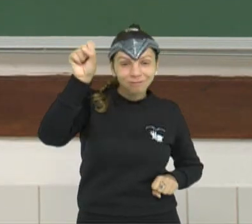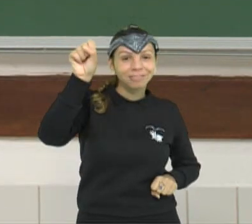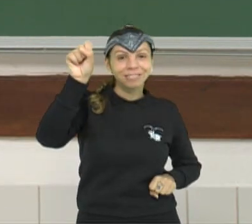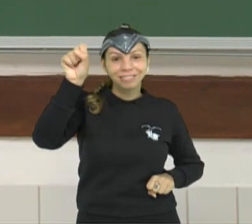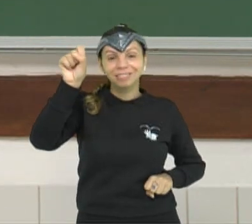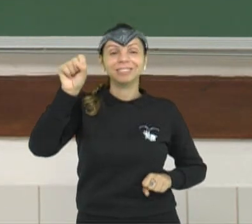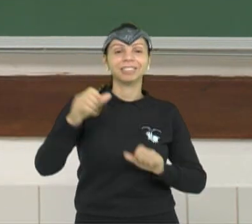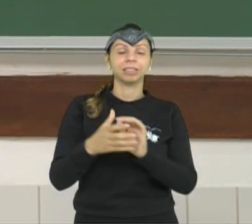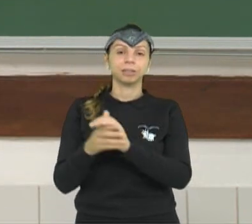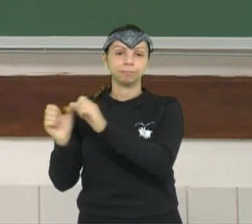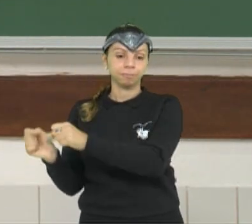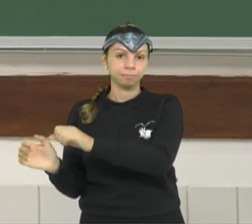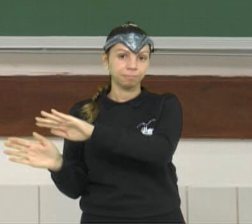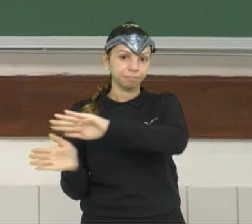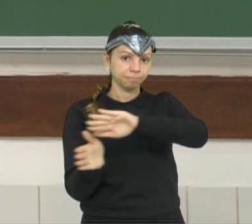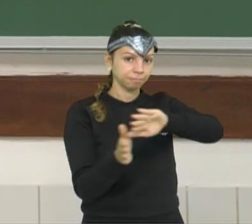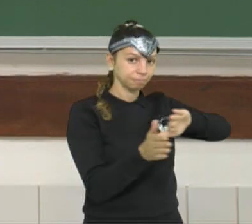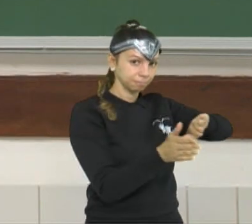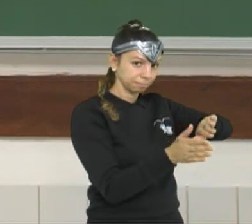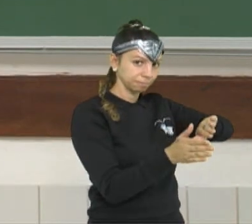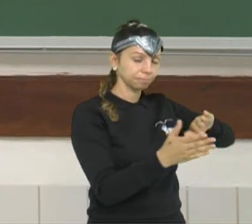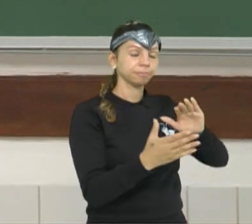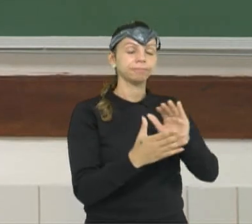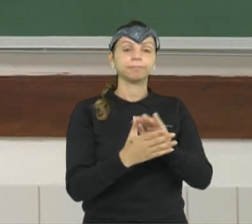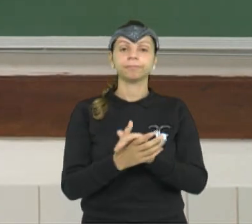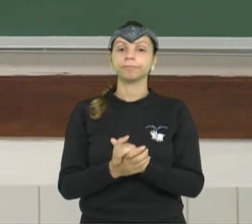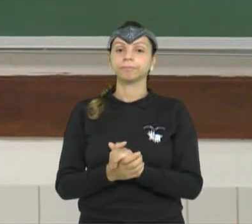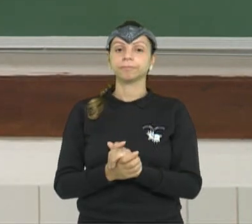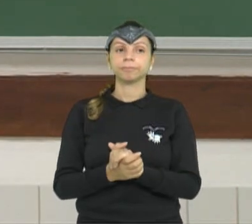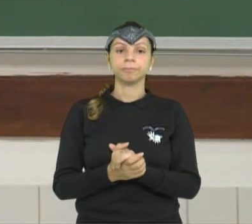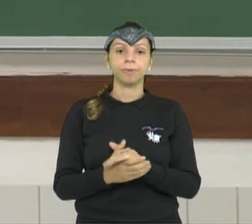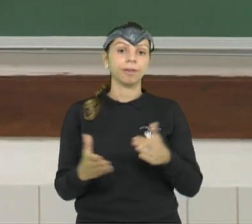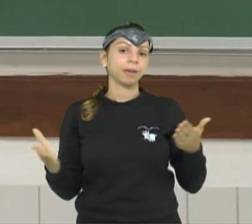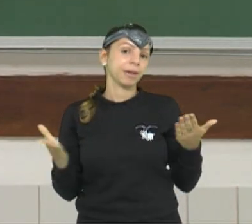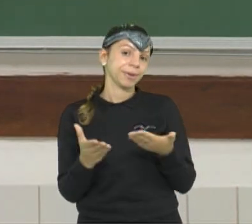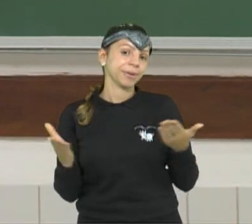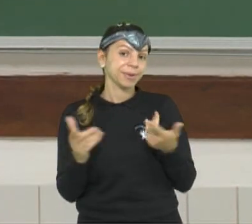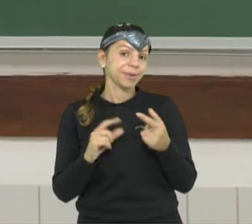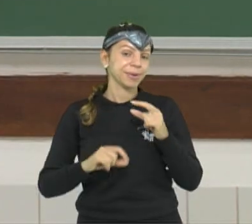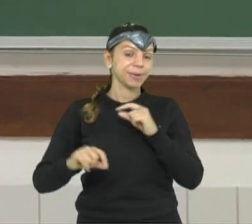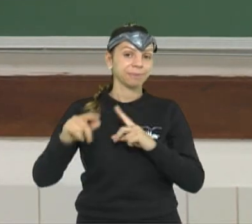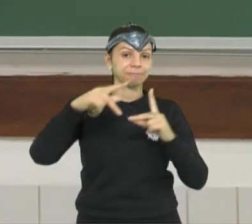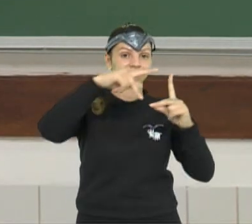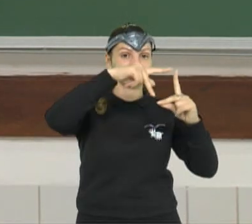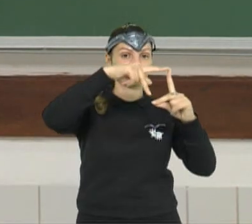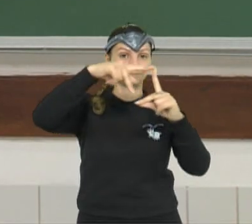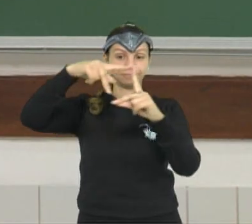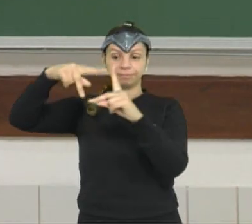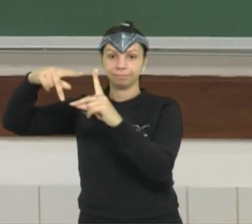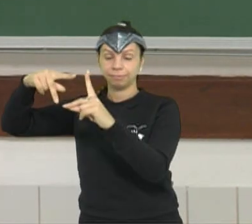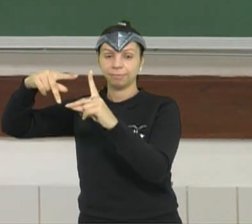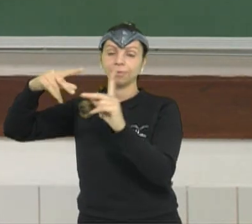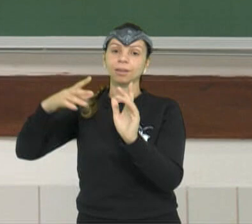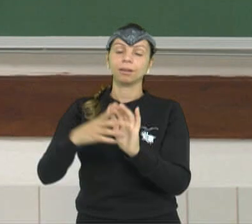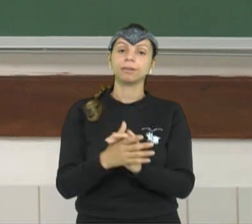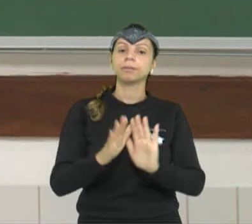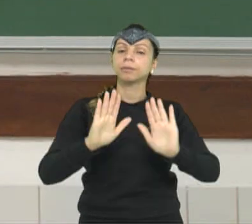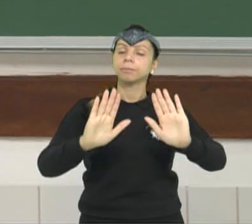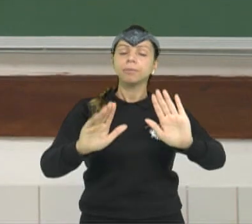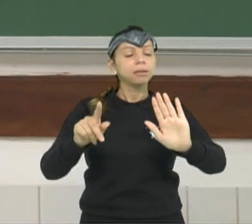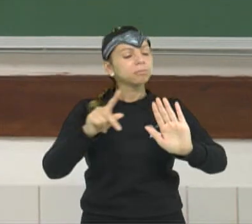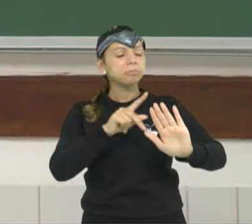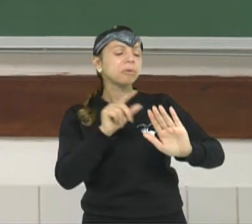superpoderes? Então vamos lá. Vamos trabalhar então com as nossas comic strips. Mas, teacher,